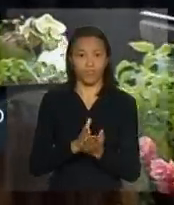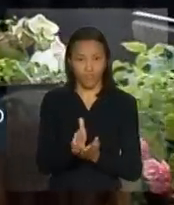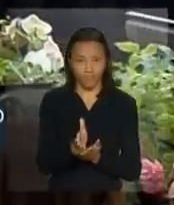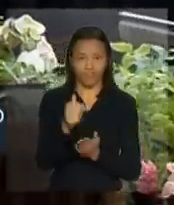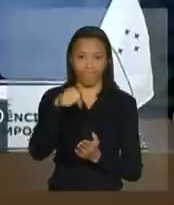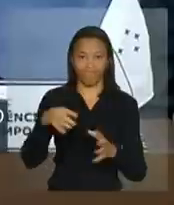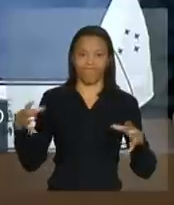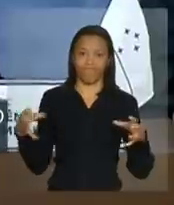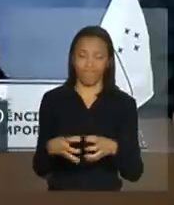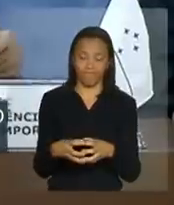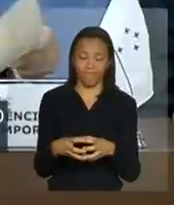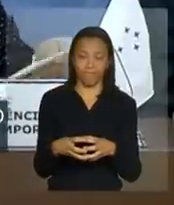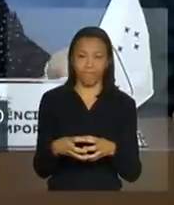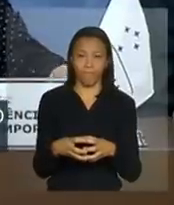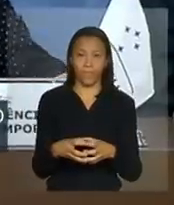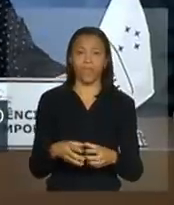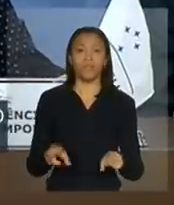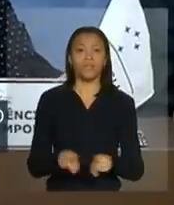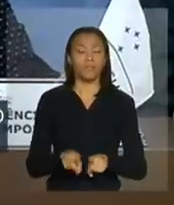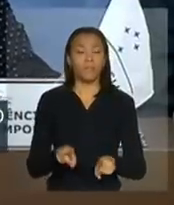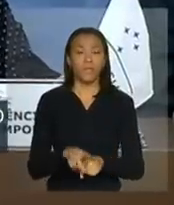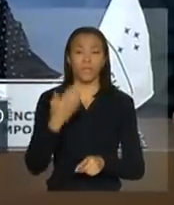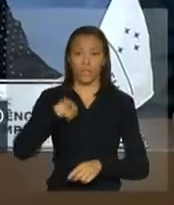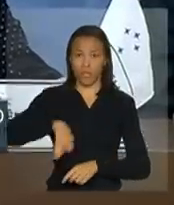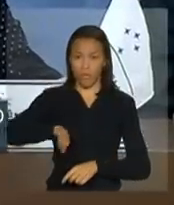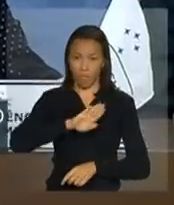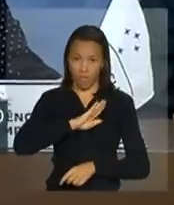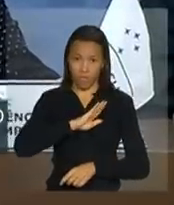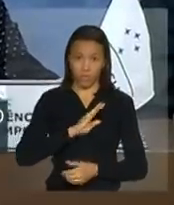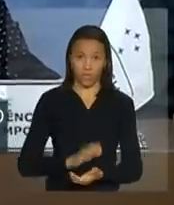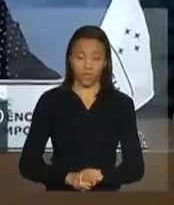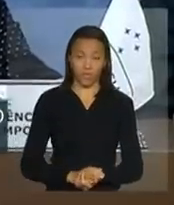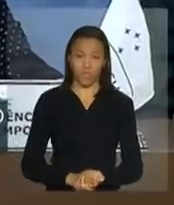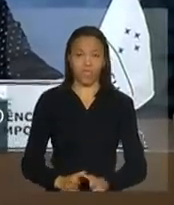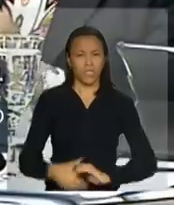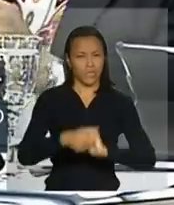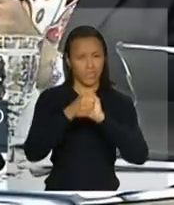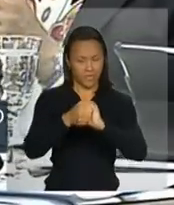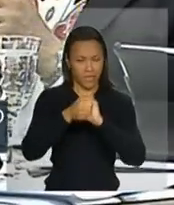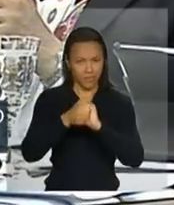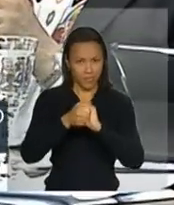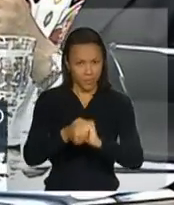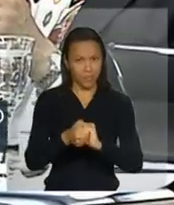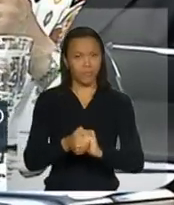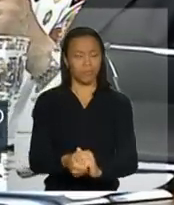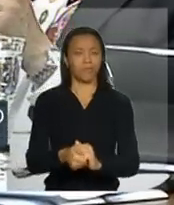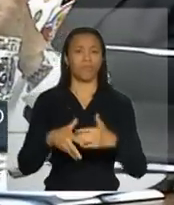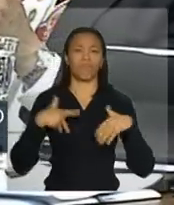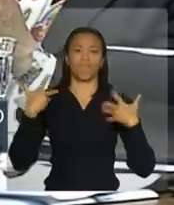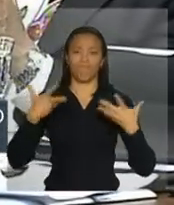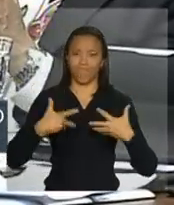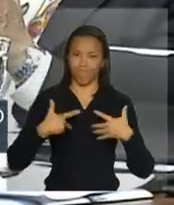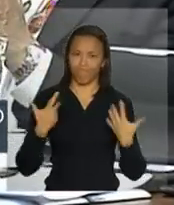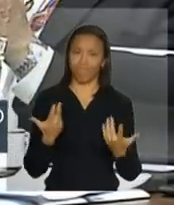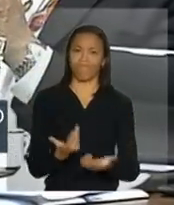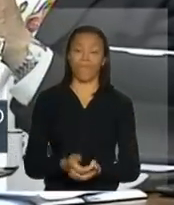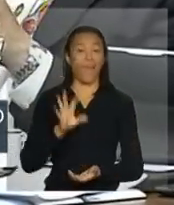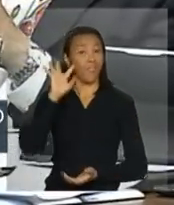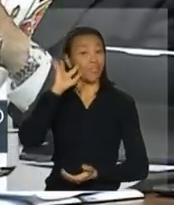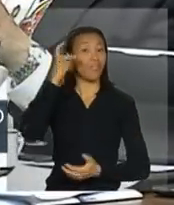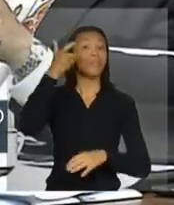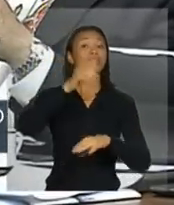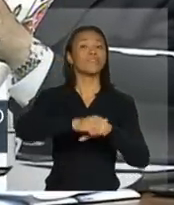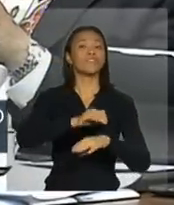Mercosul. E saudamos, com grande entusiasmo, a decisão